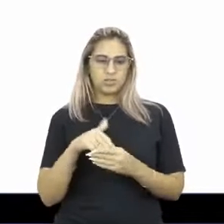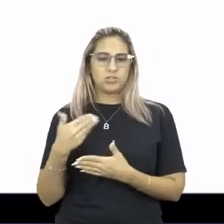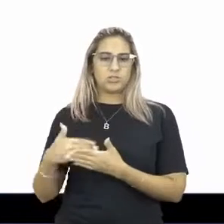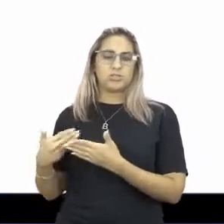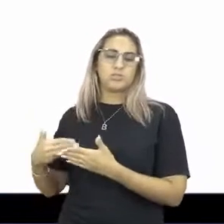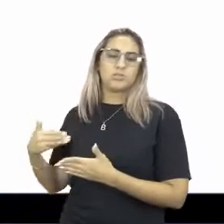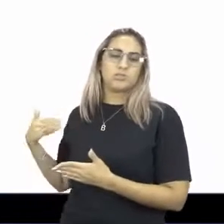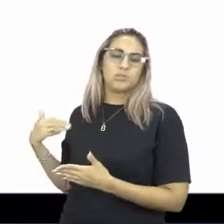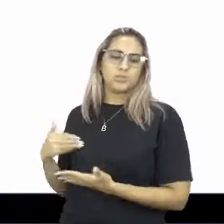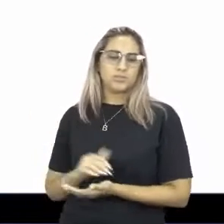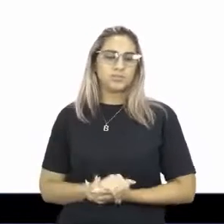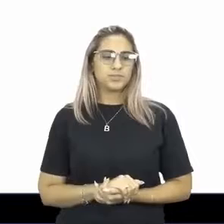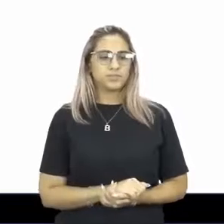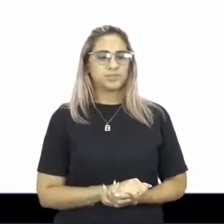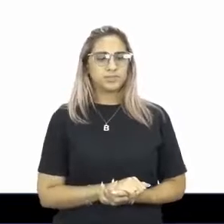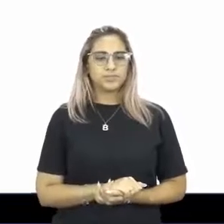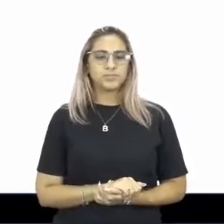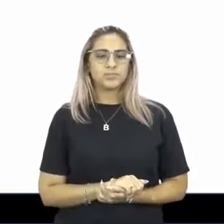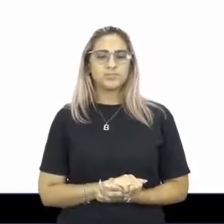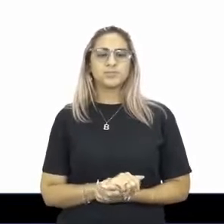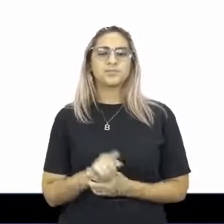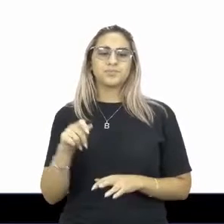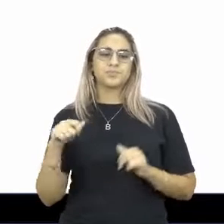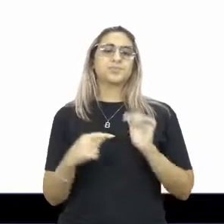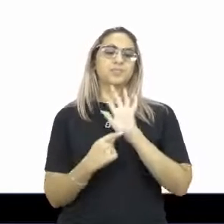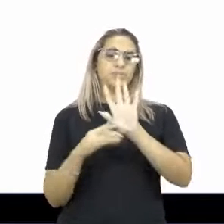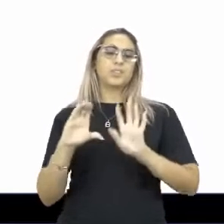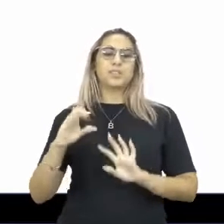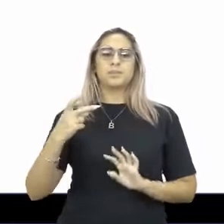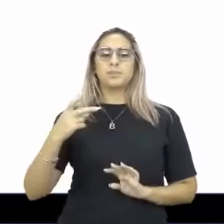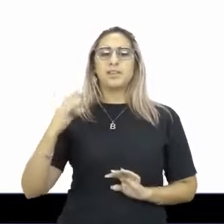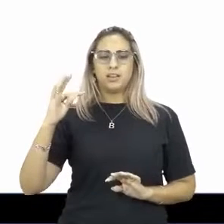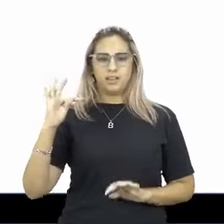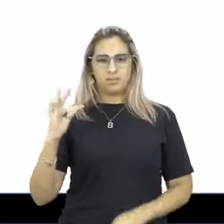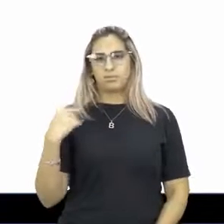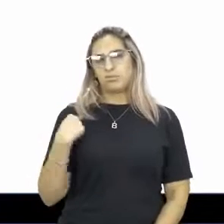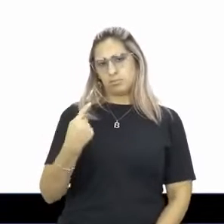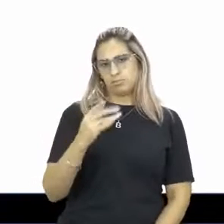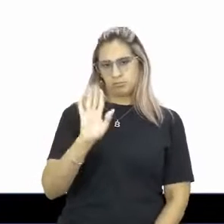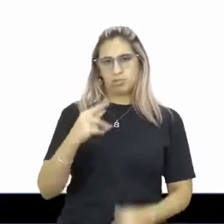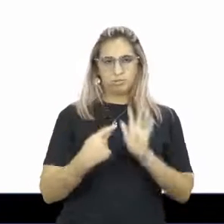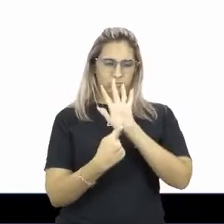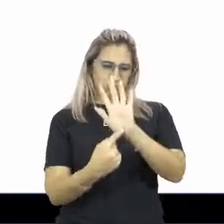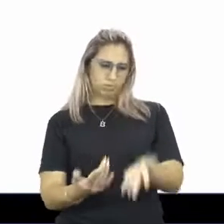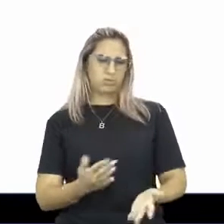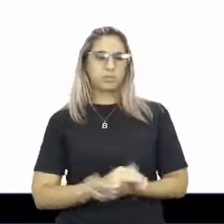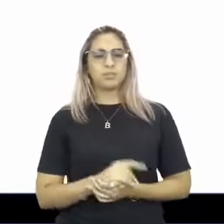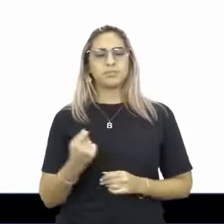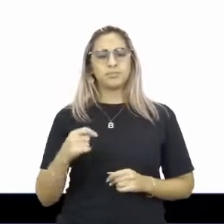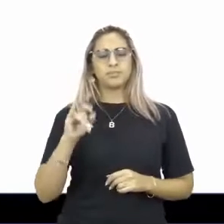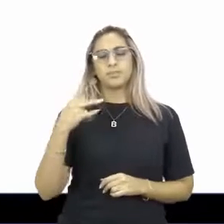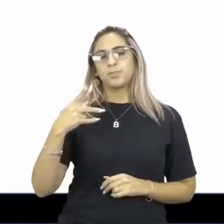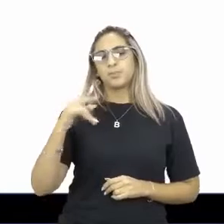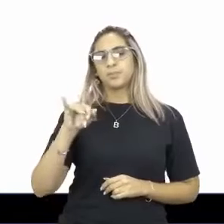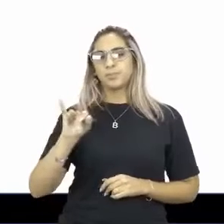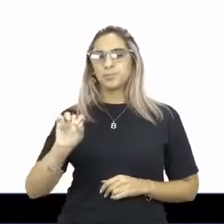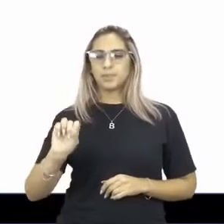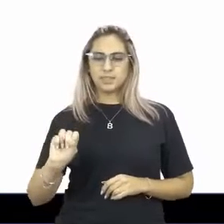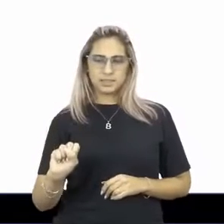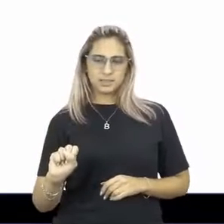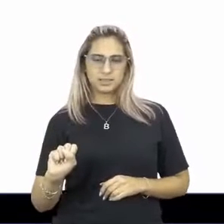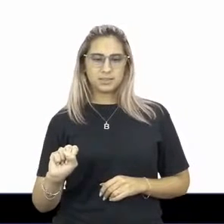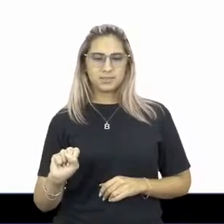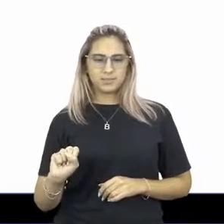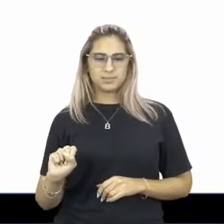ou justificação. Você precisa apresentar o CPF, como eu falei, um documento pessoal. Precisa apresentar também a inscrição do